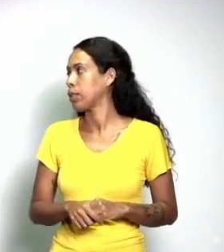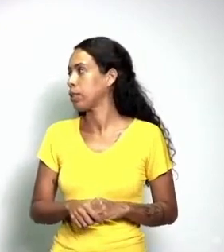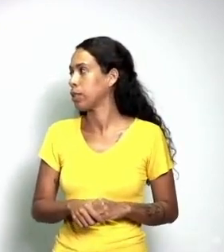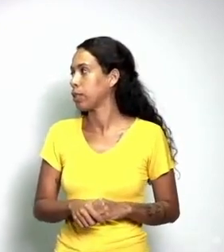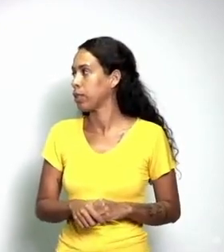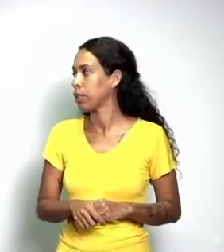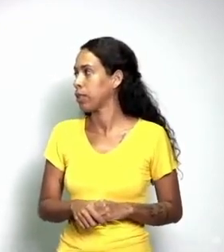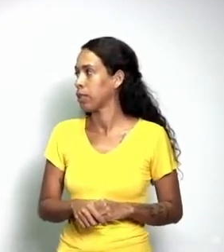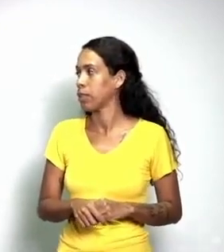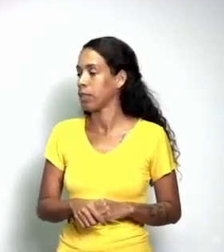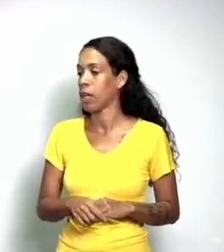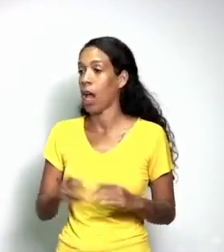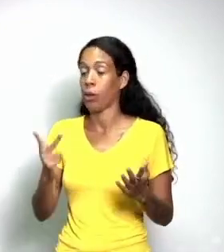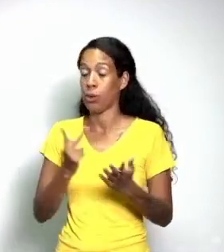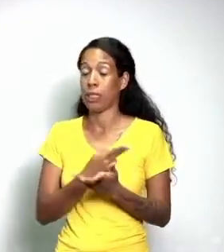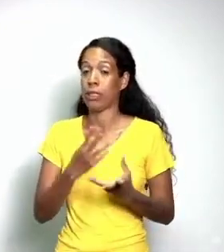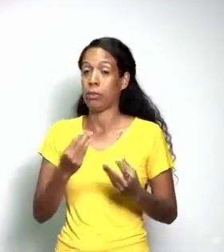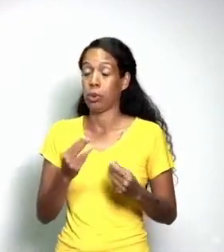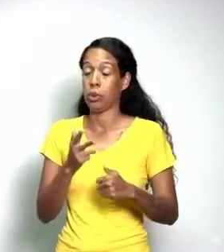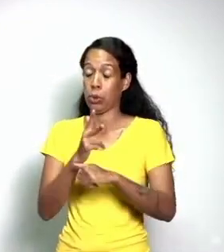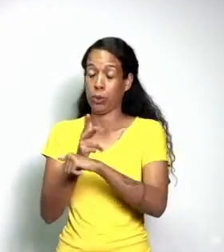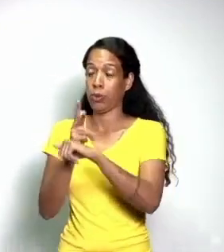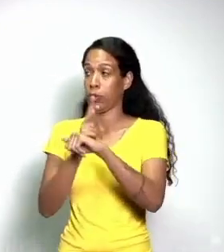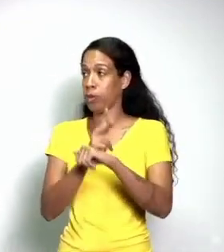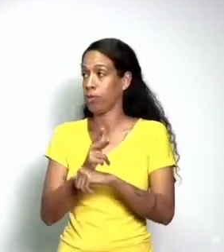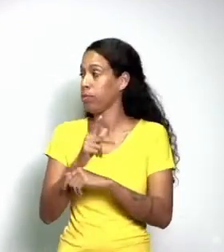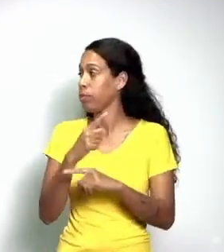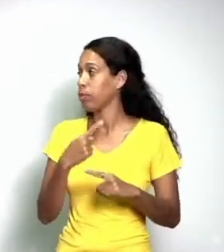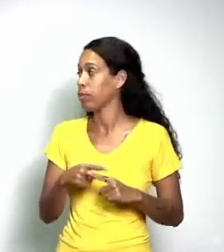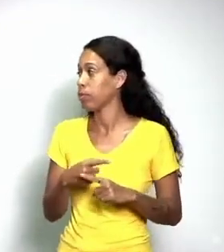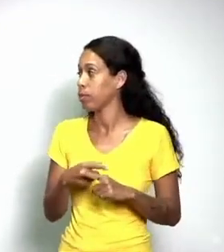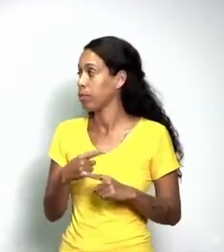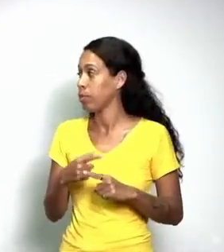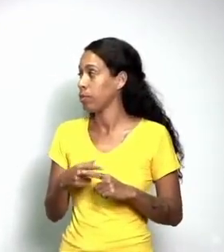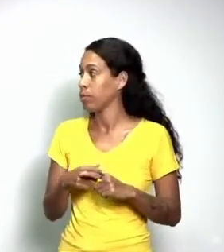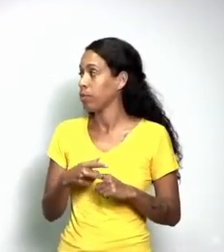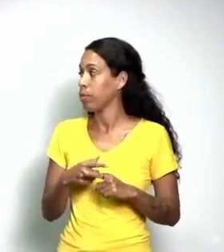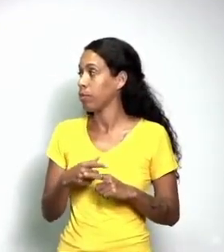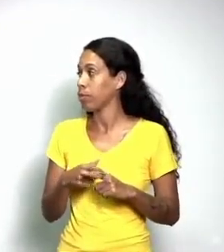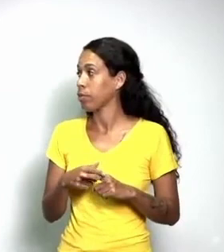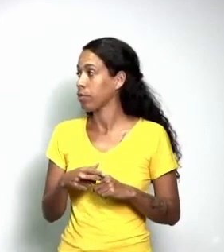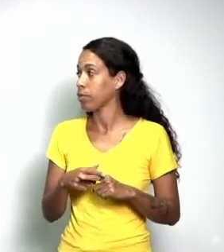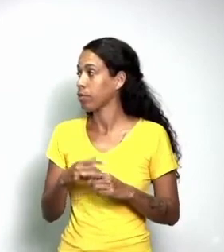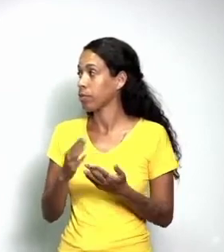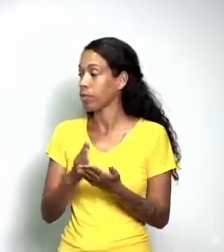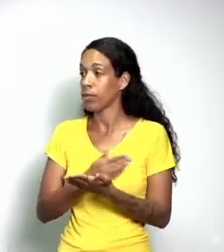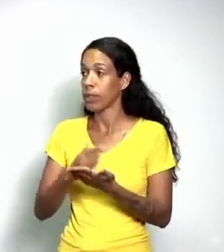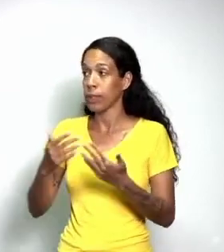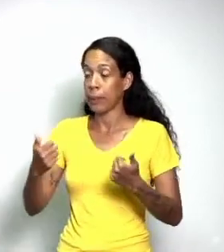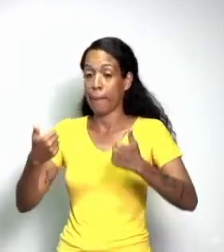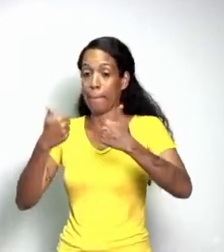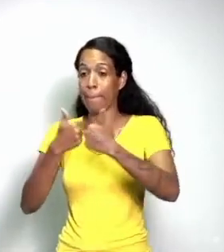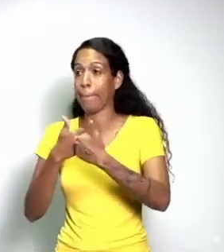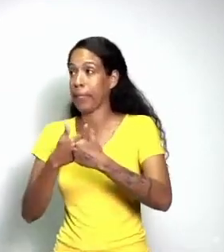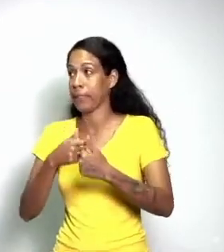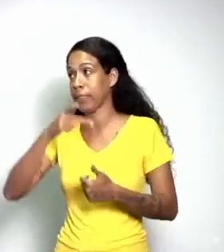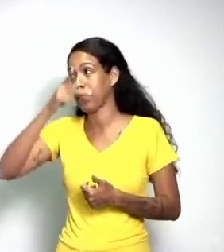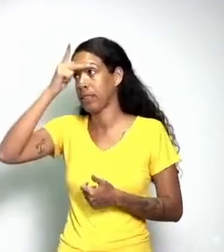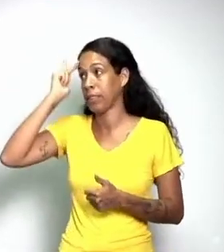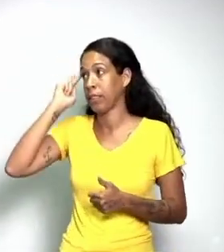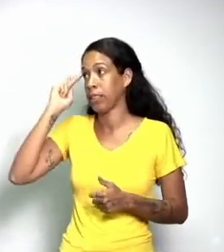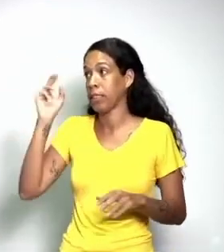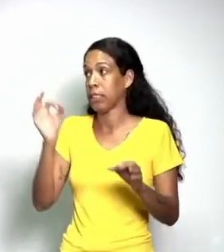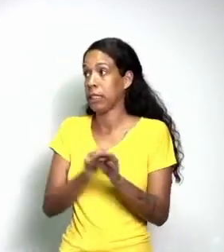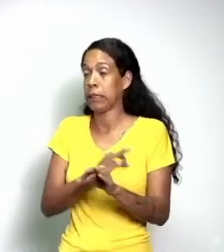quando a gente está com Magline em set, porque é das poucas bases que vão estar ali próximo de todo mundo, então